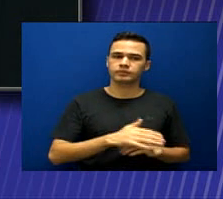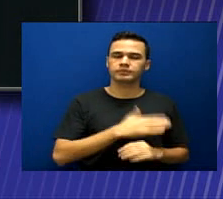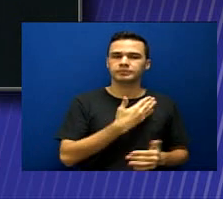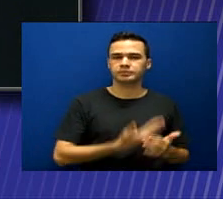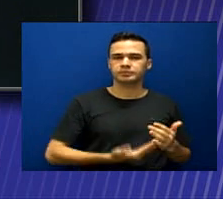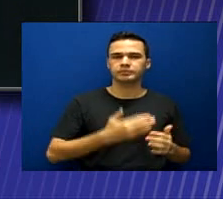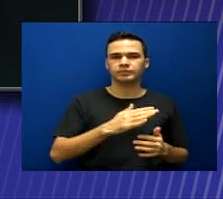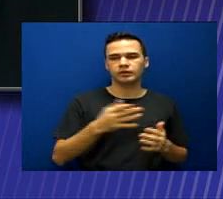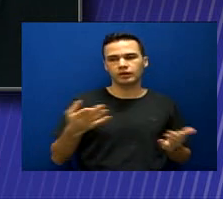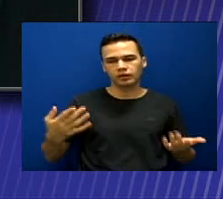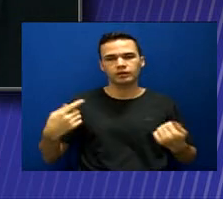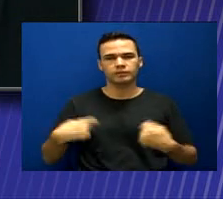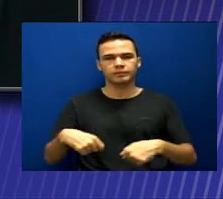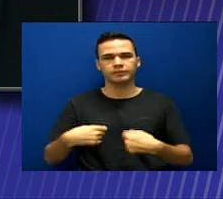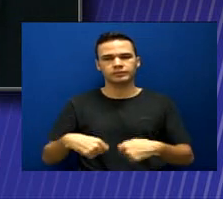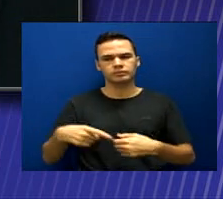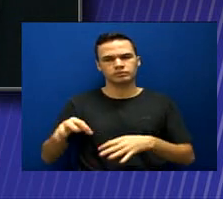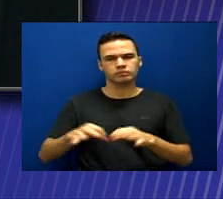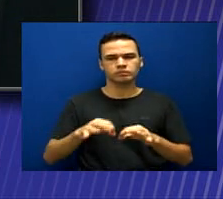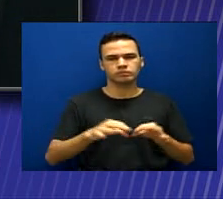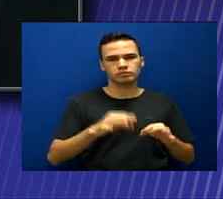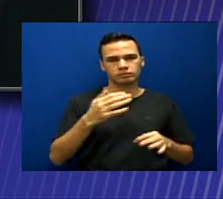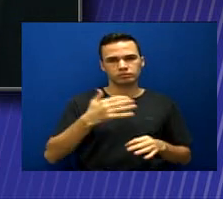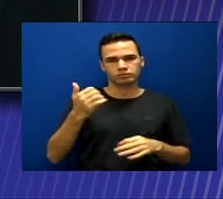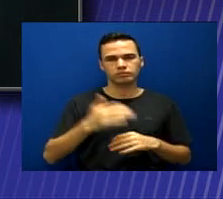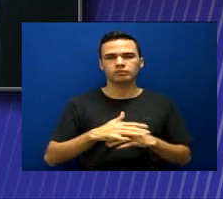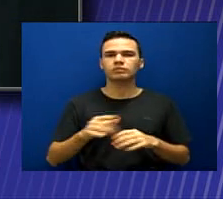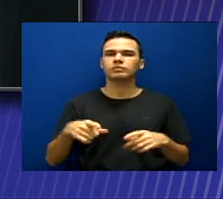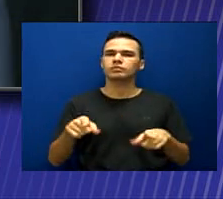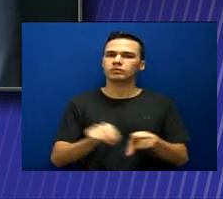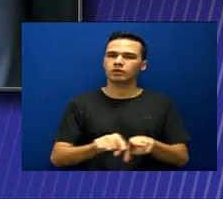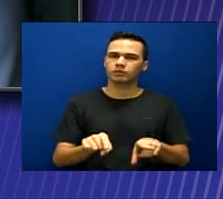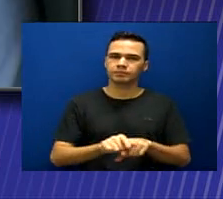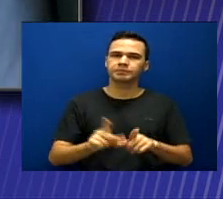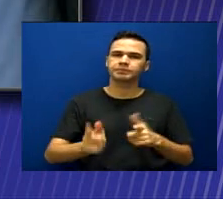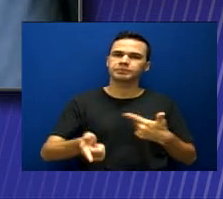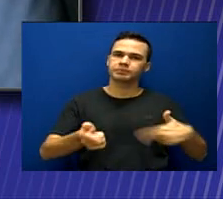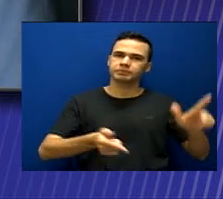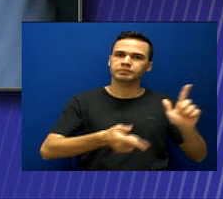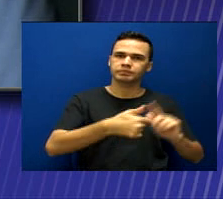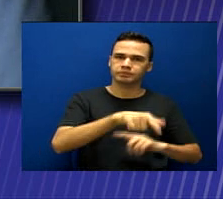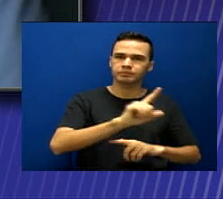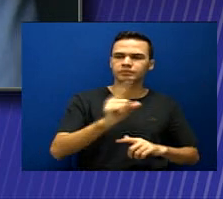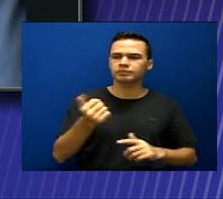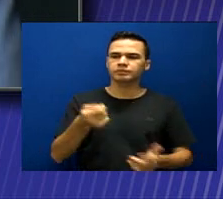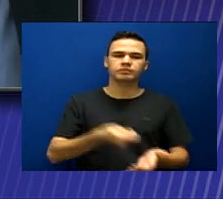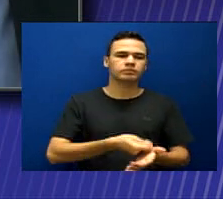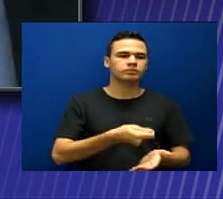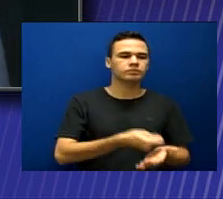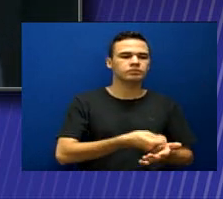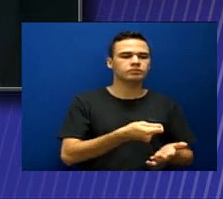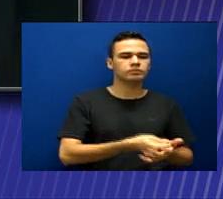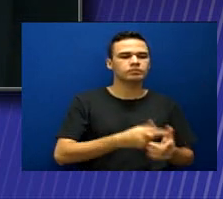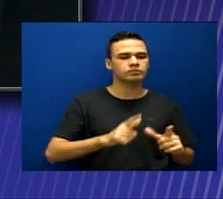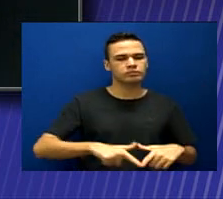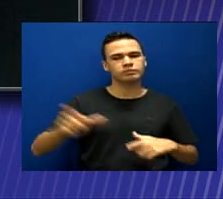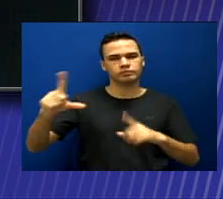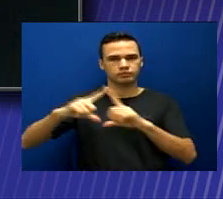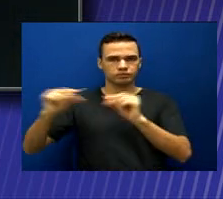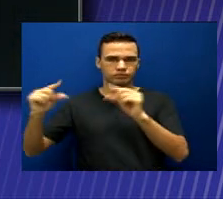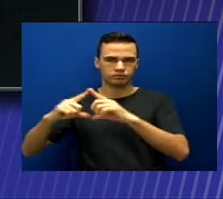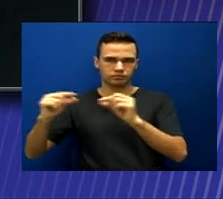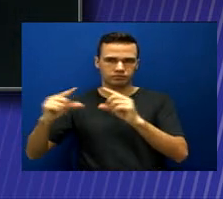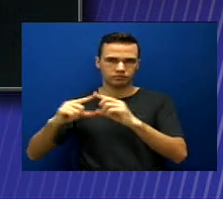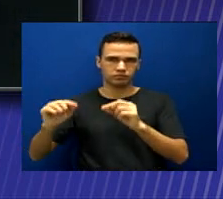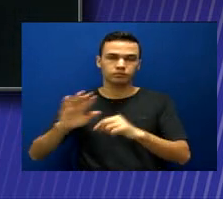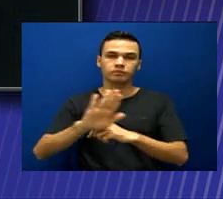não só esse tipo de articulação. Outras articulações têm que ter onde estão os recursos a serem captados. Brasília.